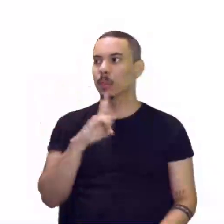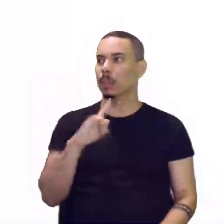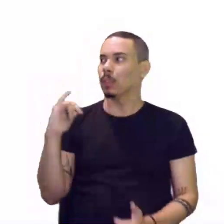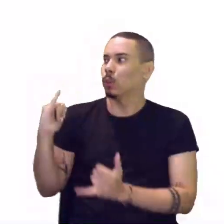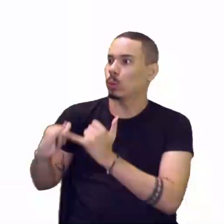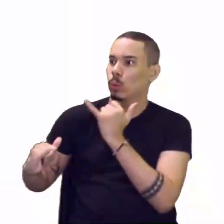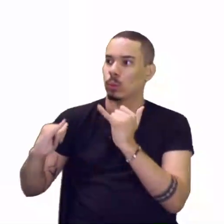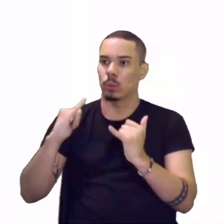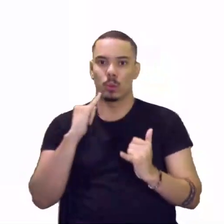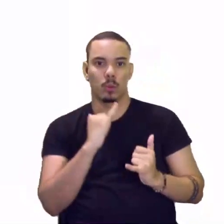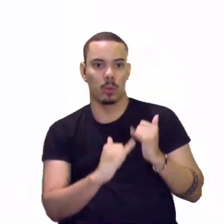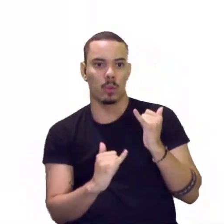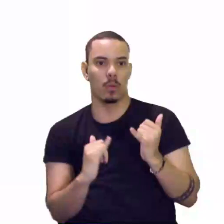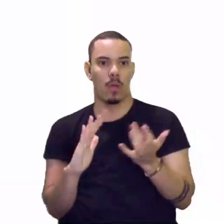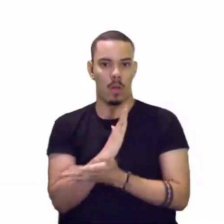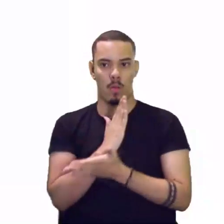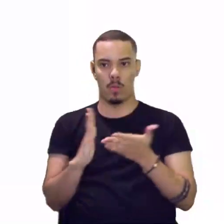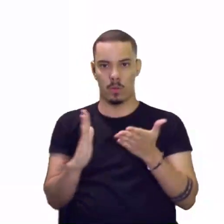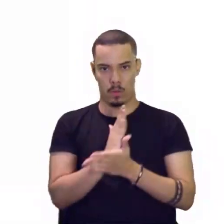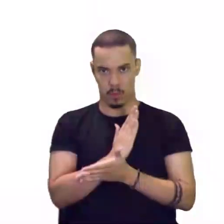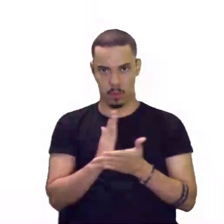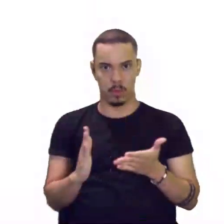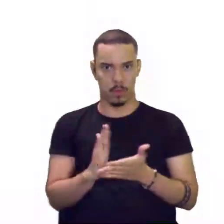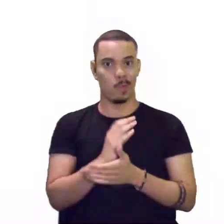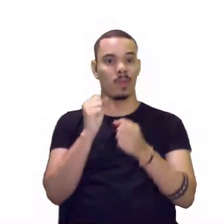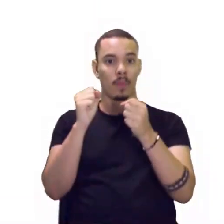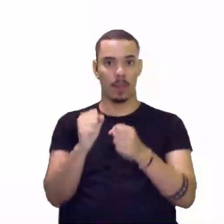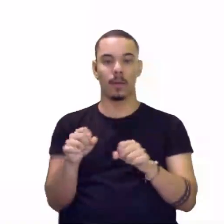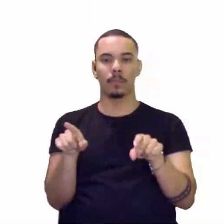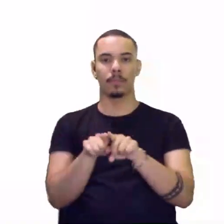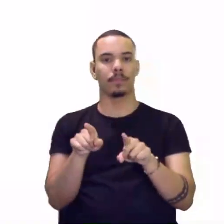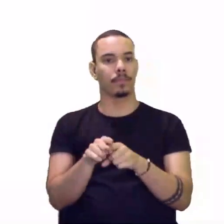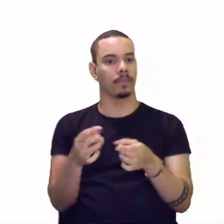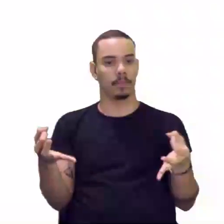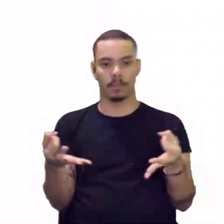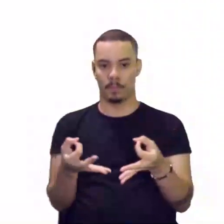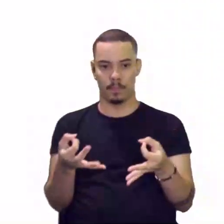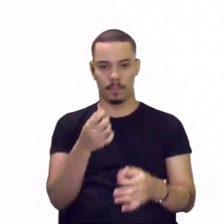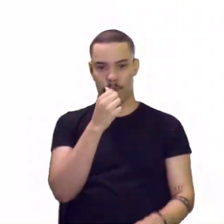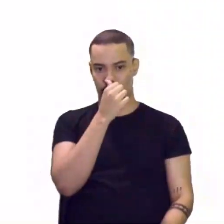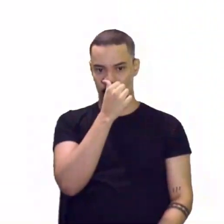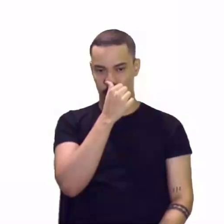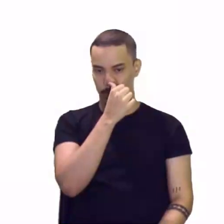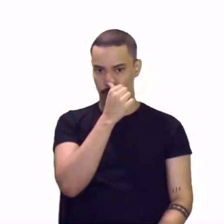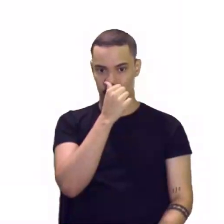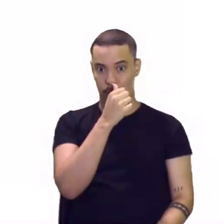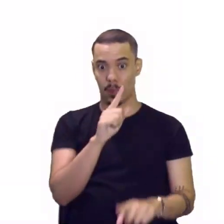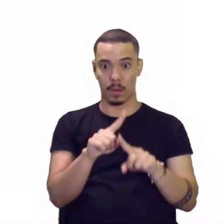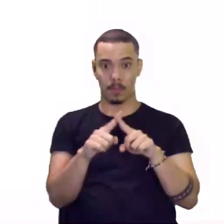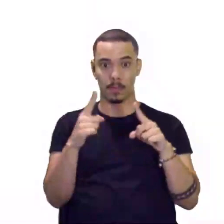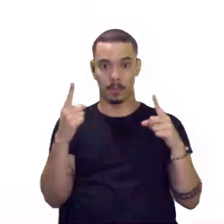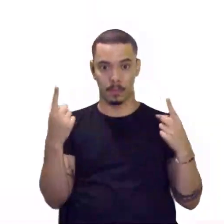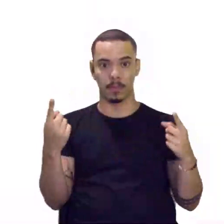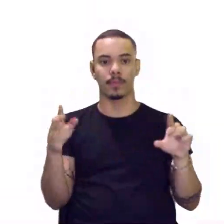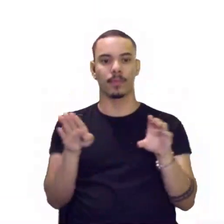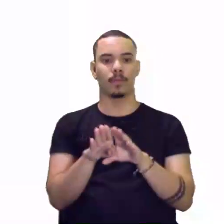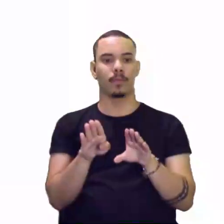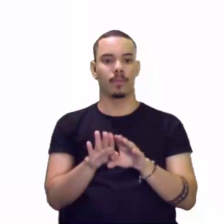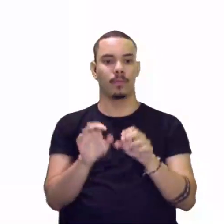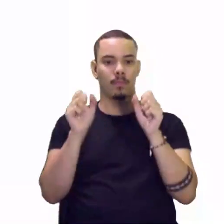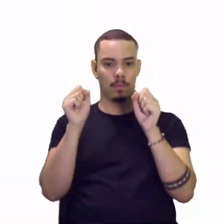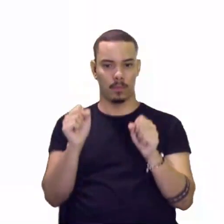de clima, relevo, geologia e vegetação. Perfeito. Esse tipo de regionalização. É isso aí. Mas a regionalização também ela pode ser